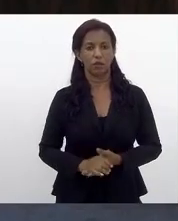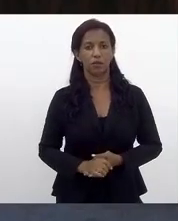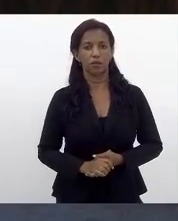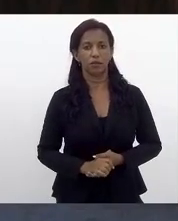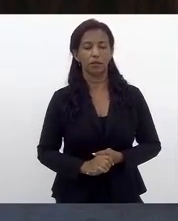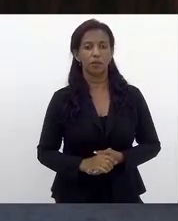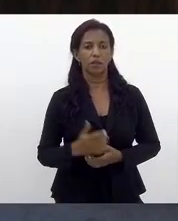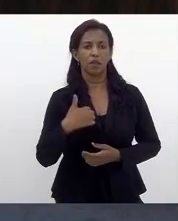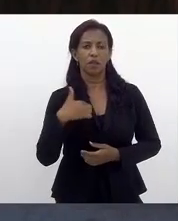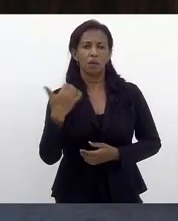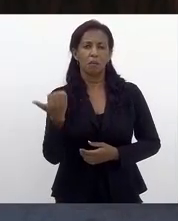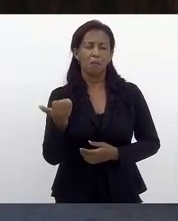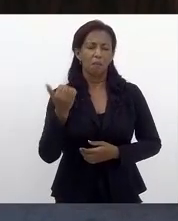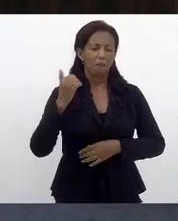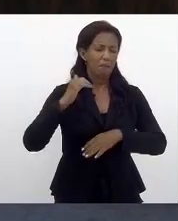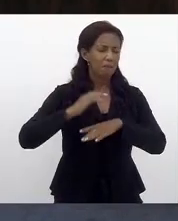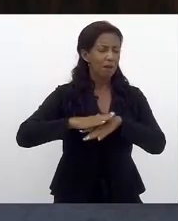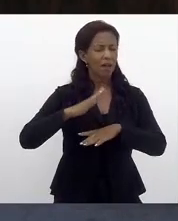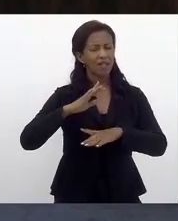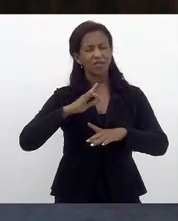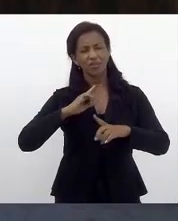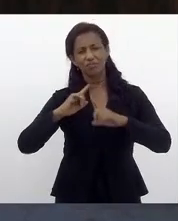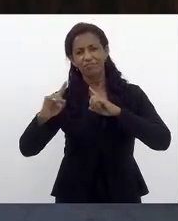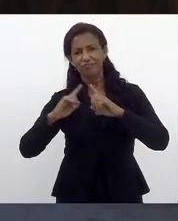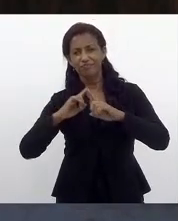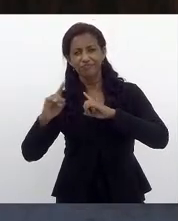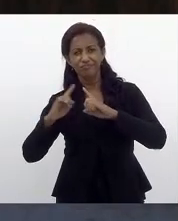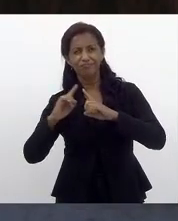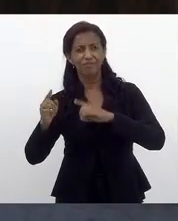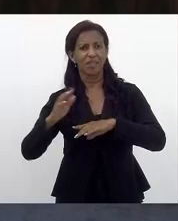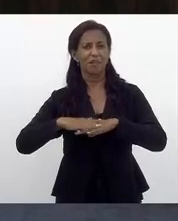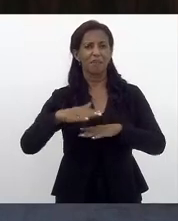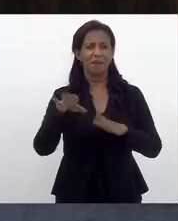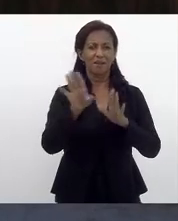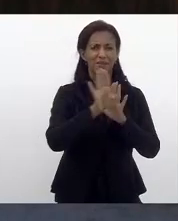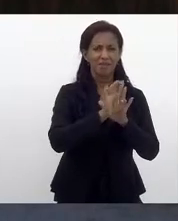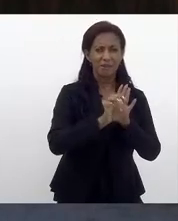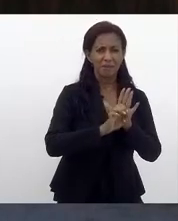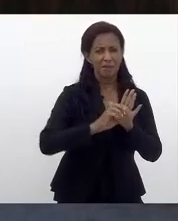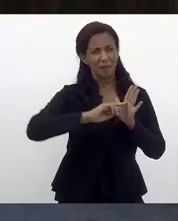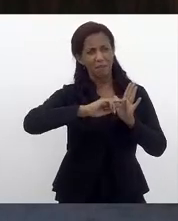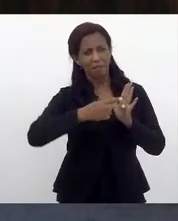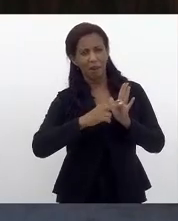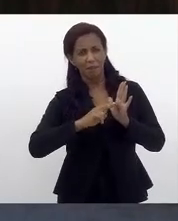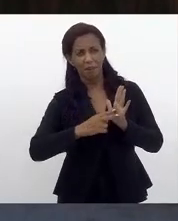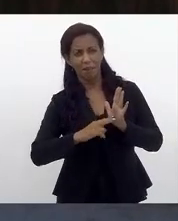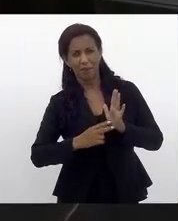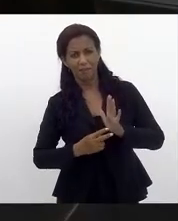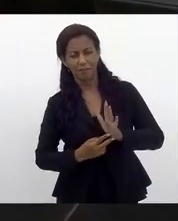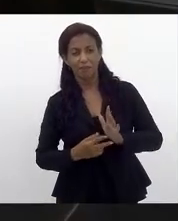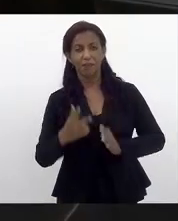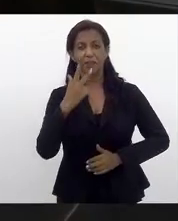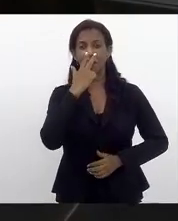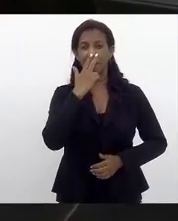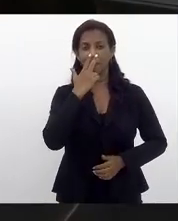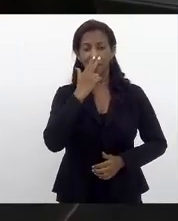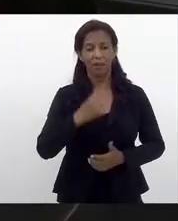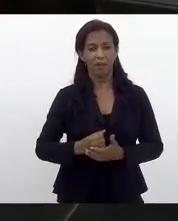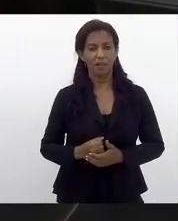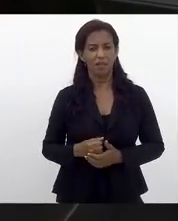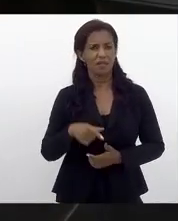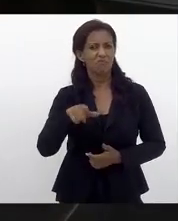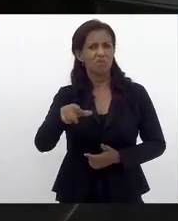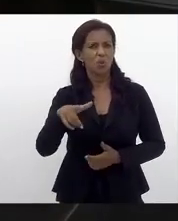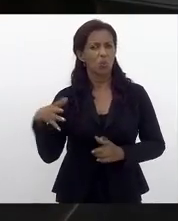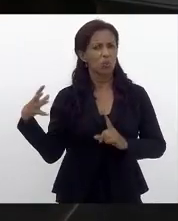que Eu manjo debate e mais emendei o que é parece que